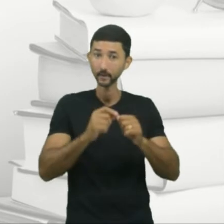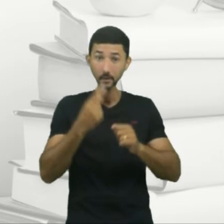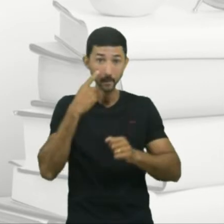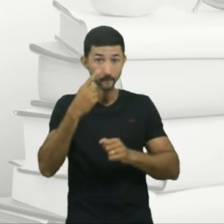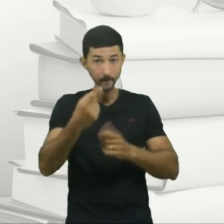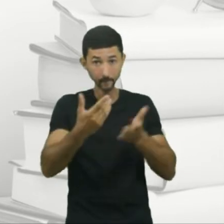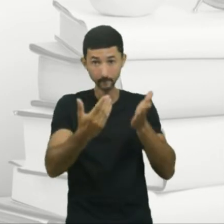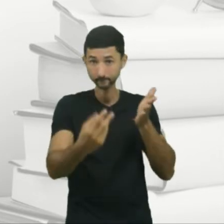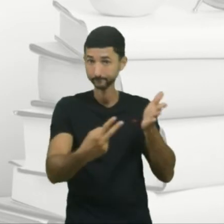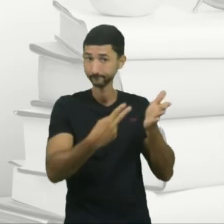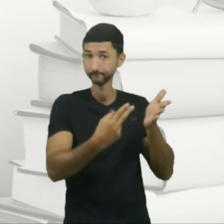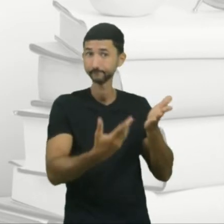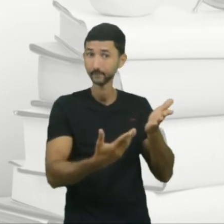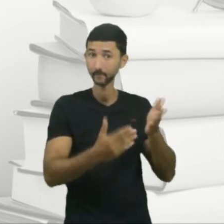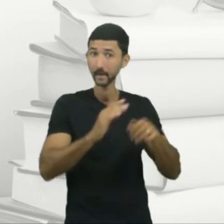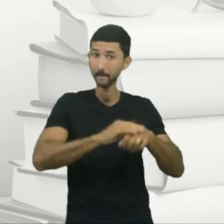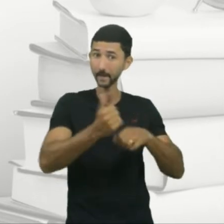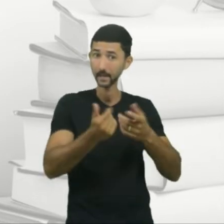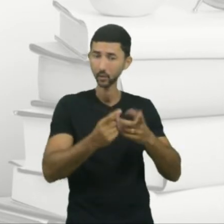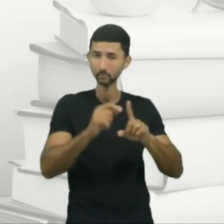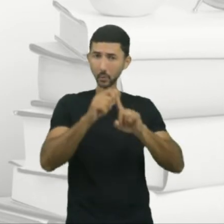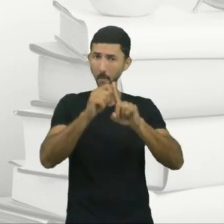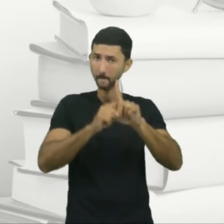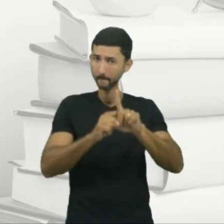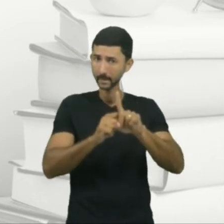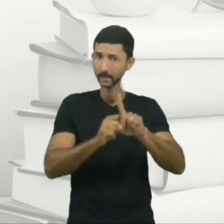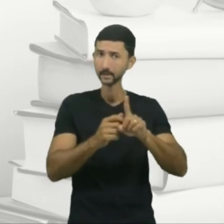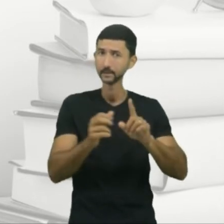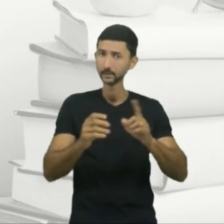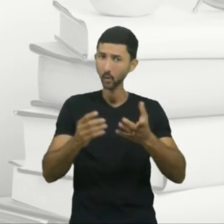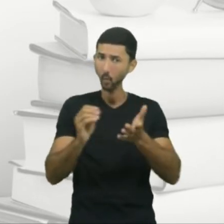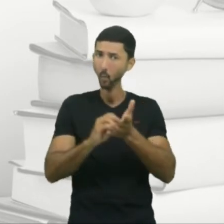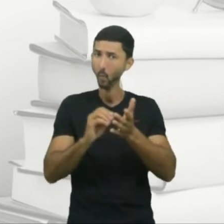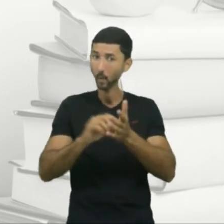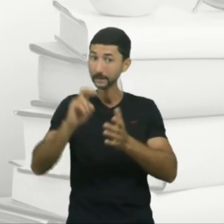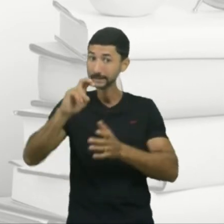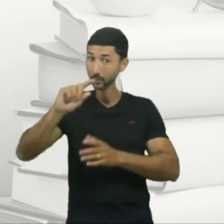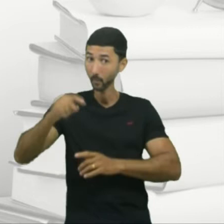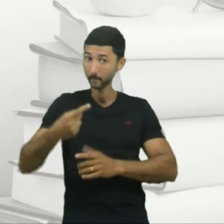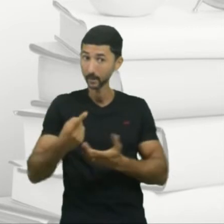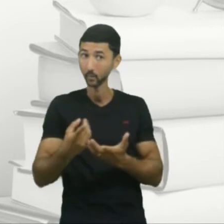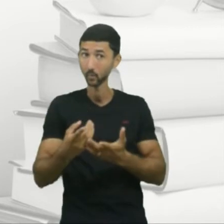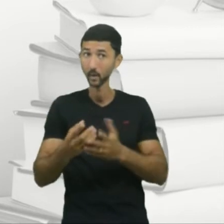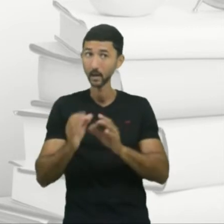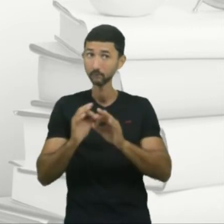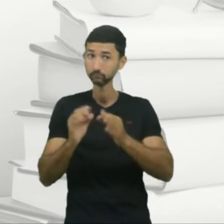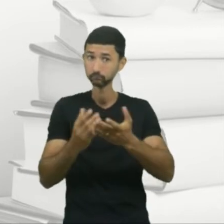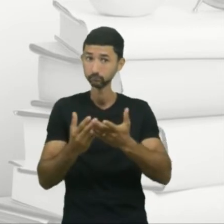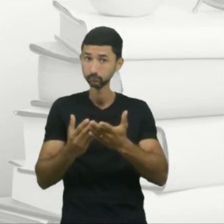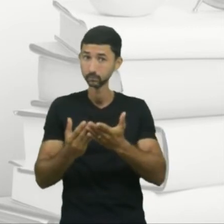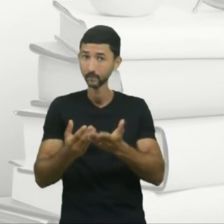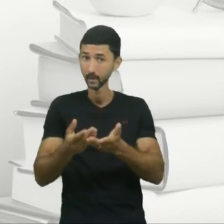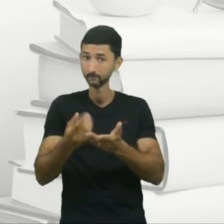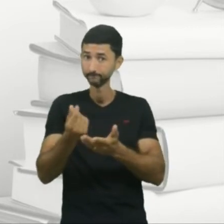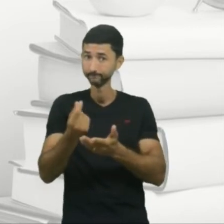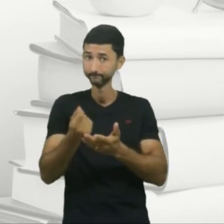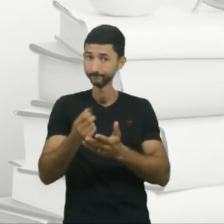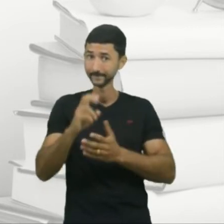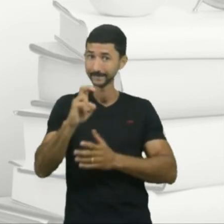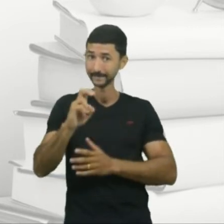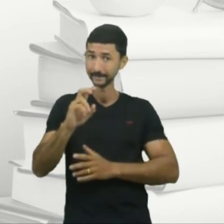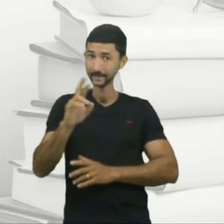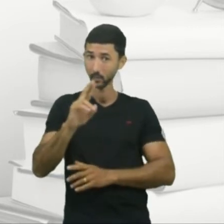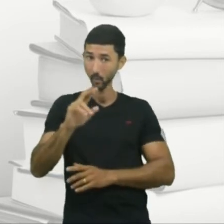você visualizar que em um mês, um valor de R$ 5.000, ele vai te render um total